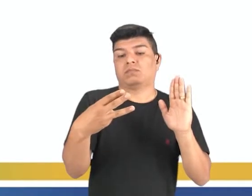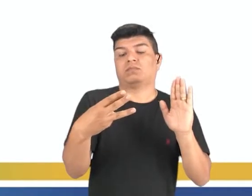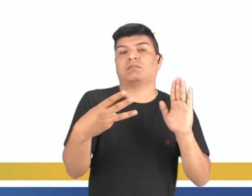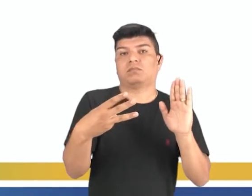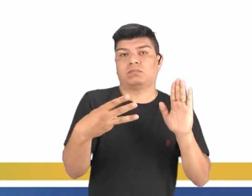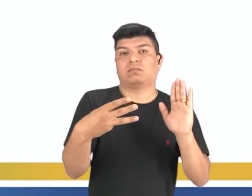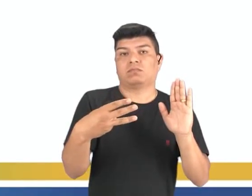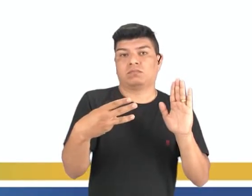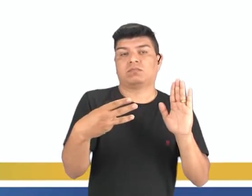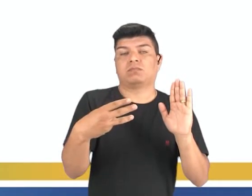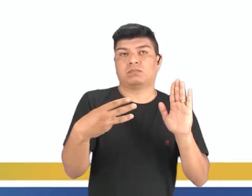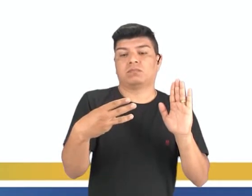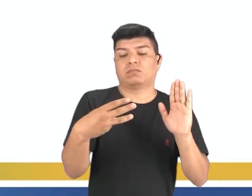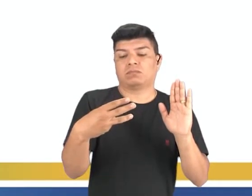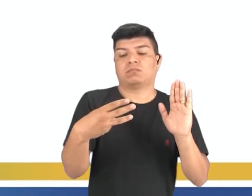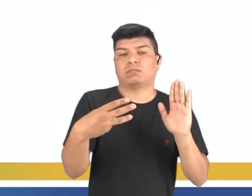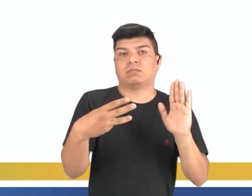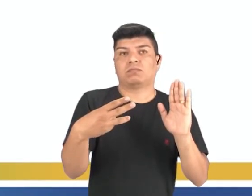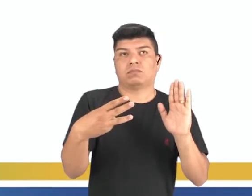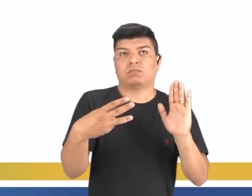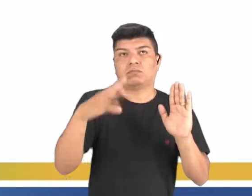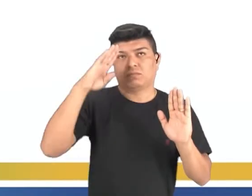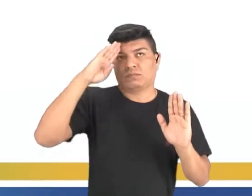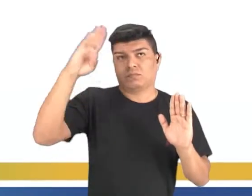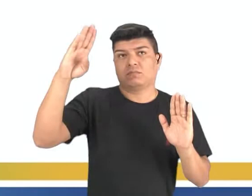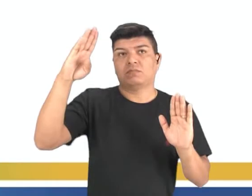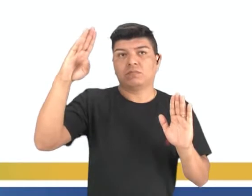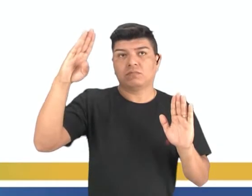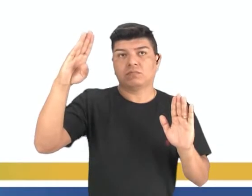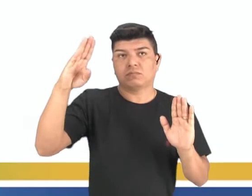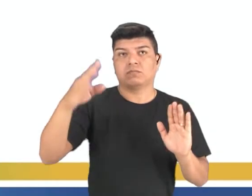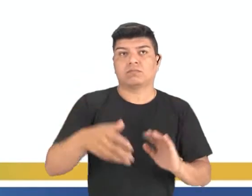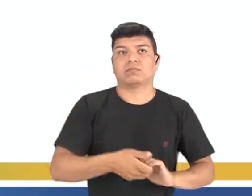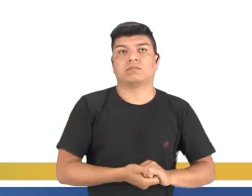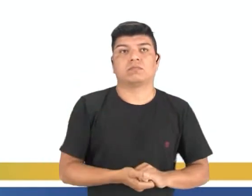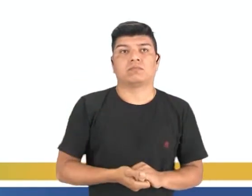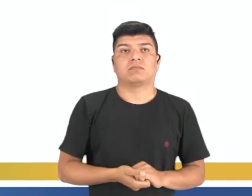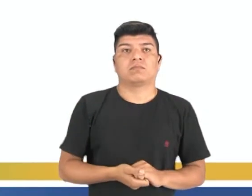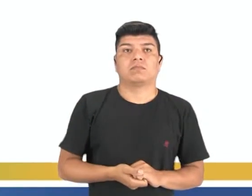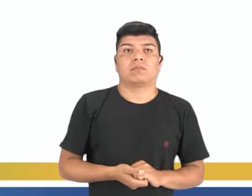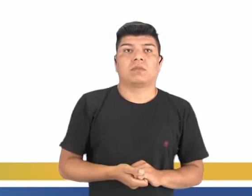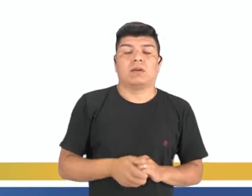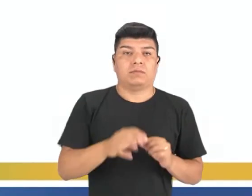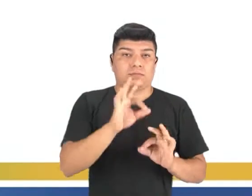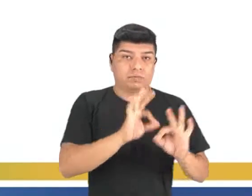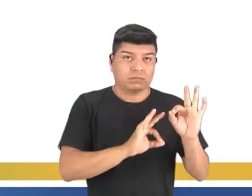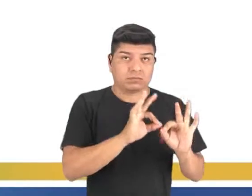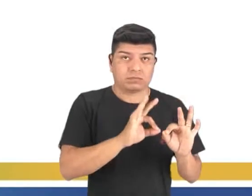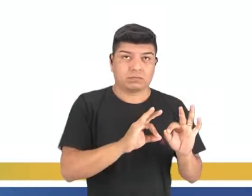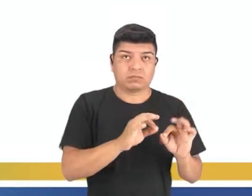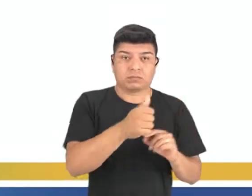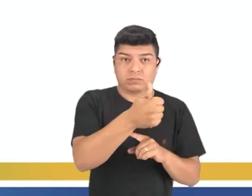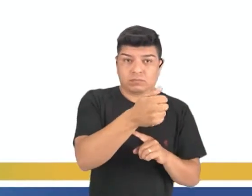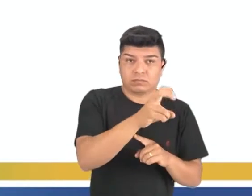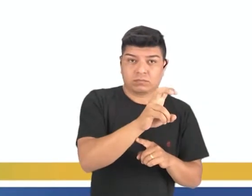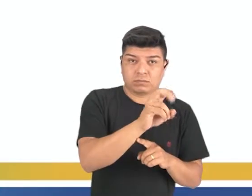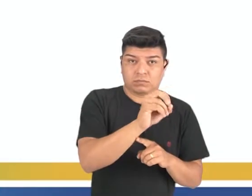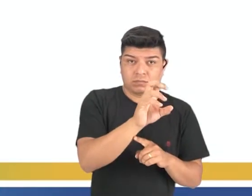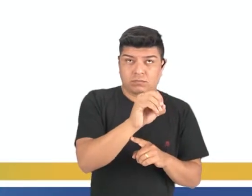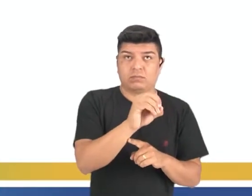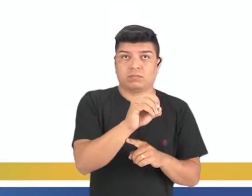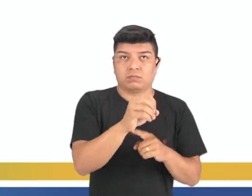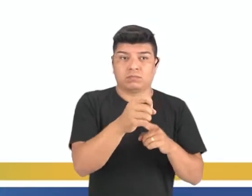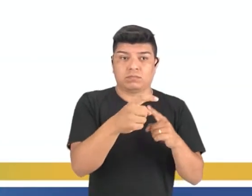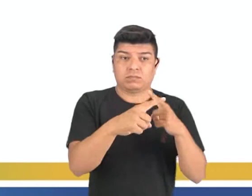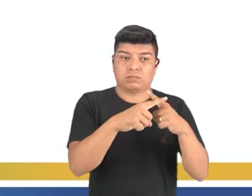que a gente viu na aula passada, que é a propriedade fundamental das proporções. Então, fazendo 1.500 vezes